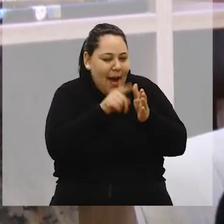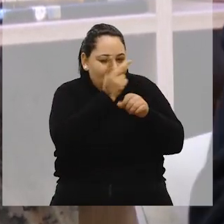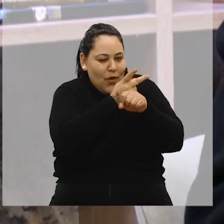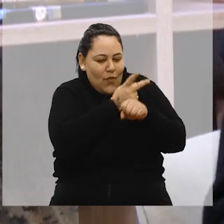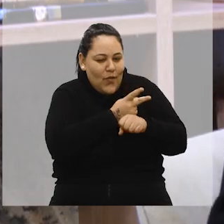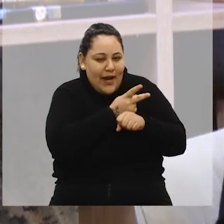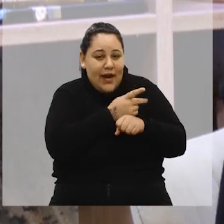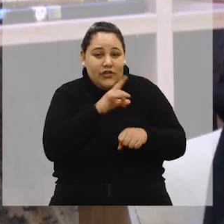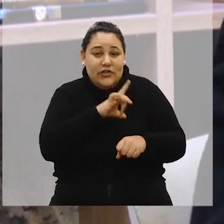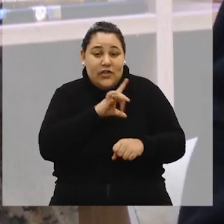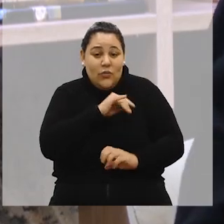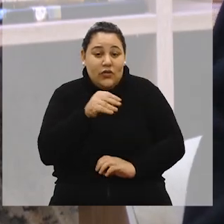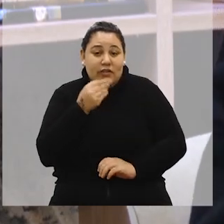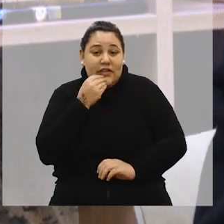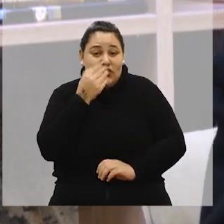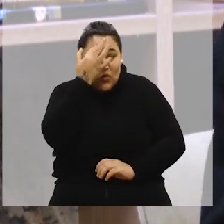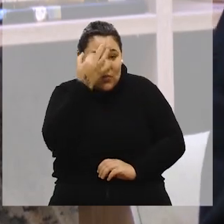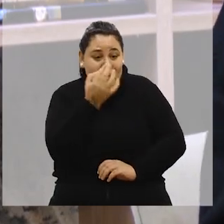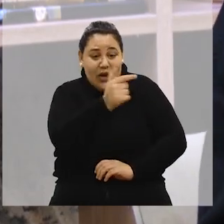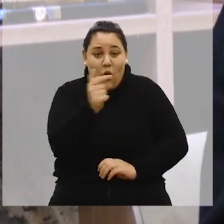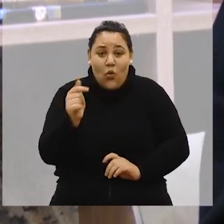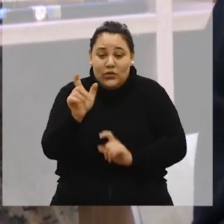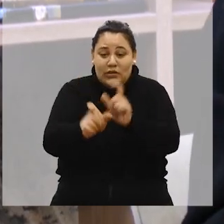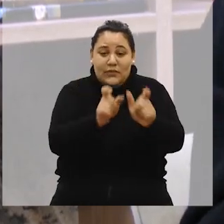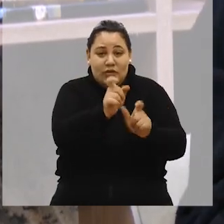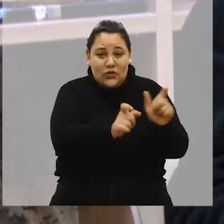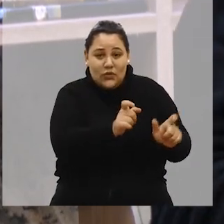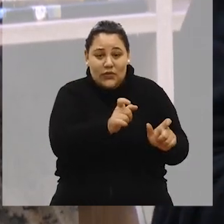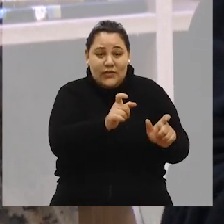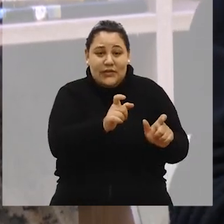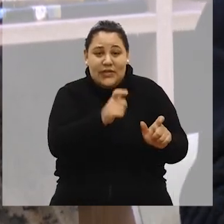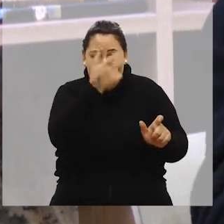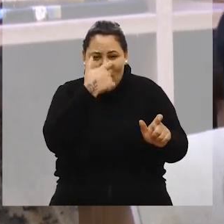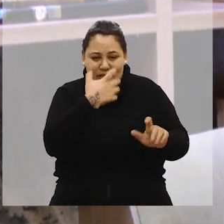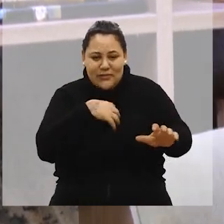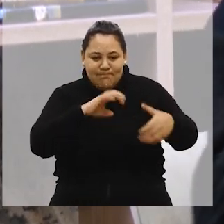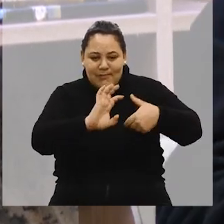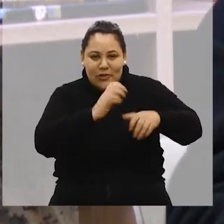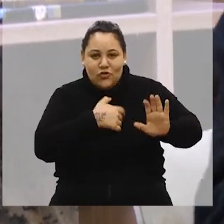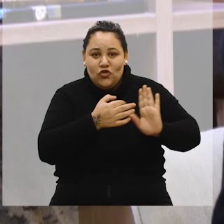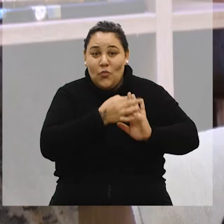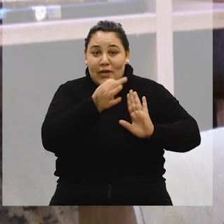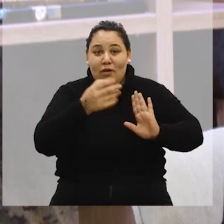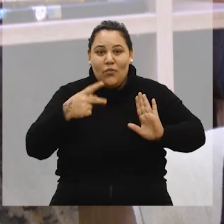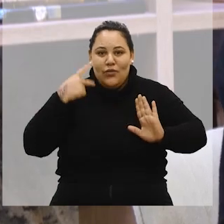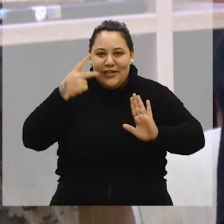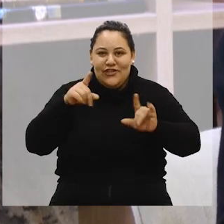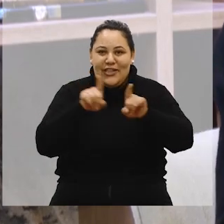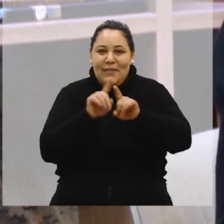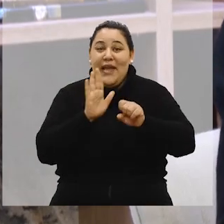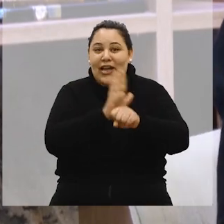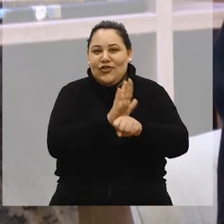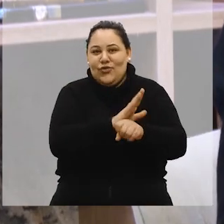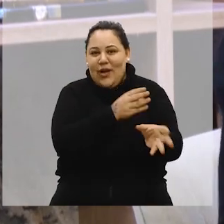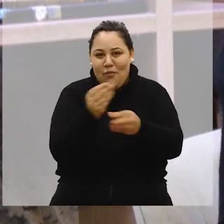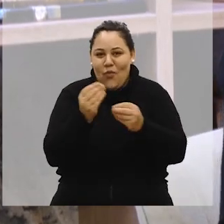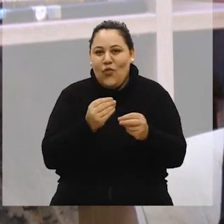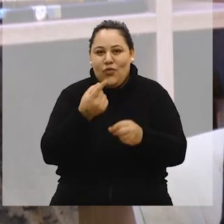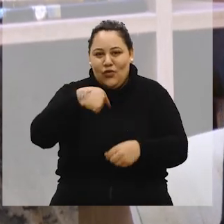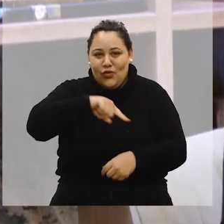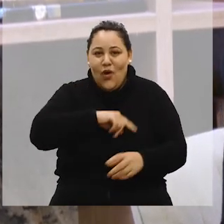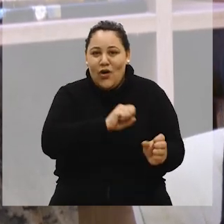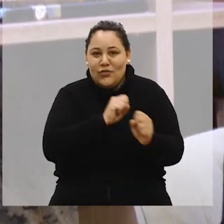também, de se colocar num lugar diferente. Eu acho que essa empatia de posição política também favorece com que nós possamos